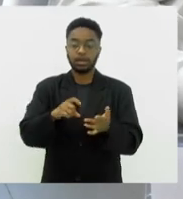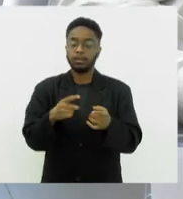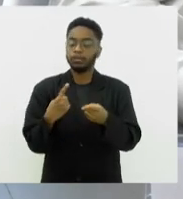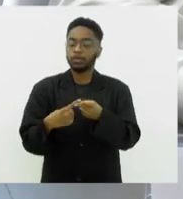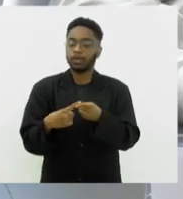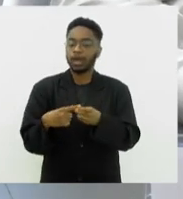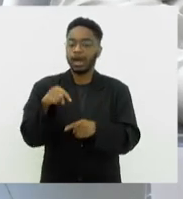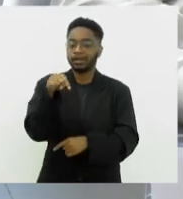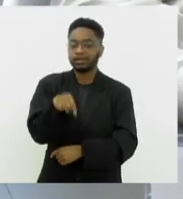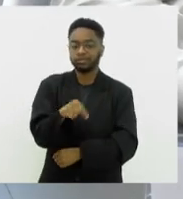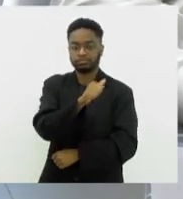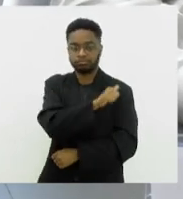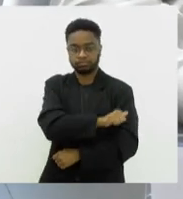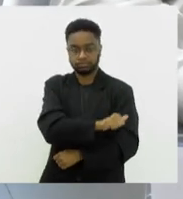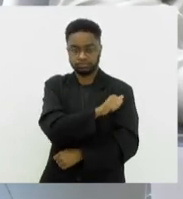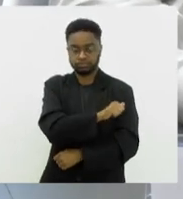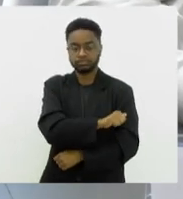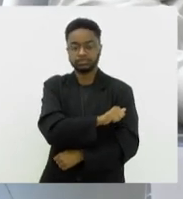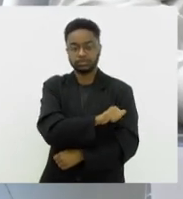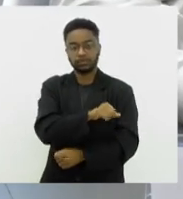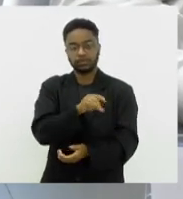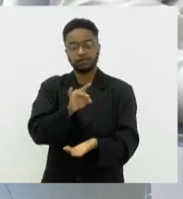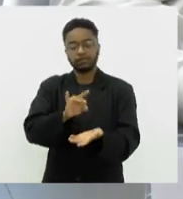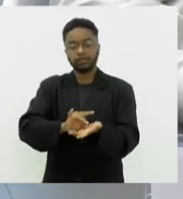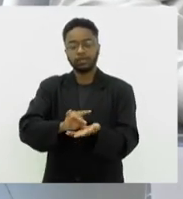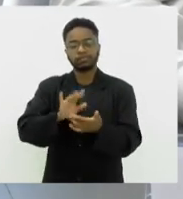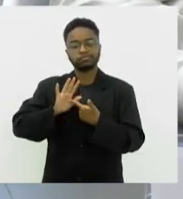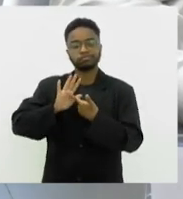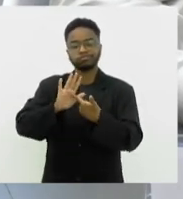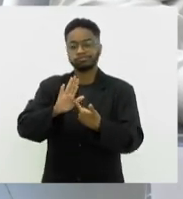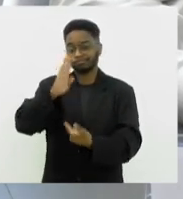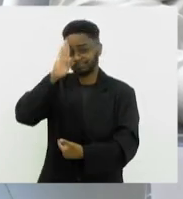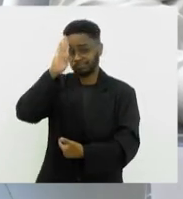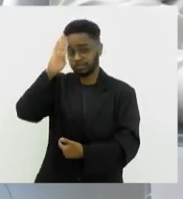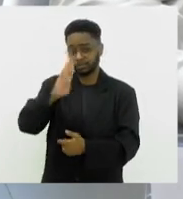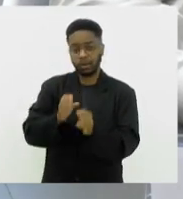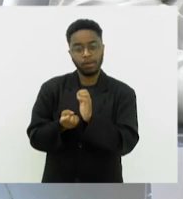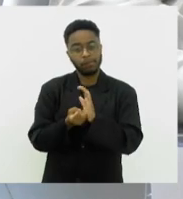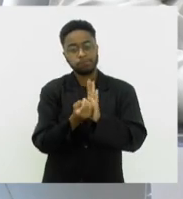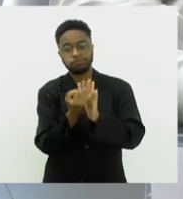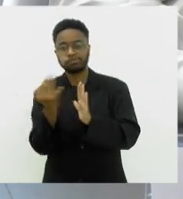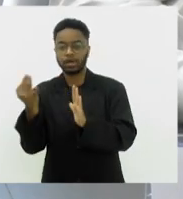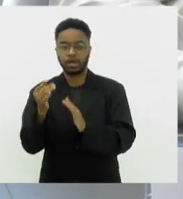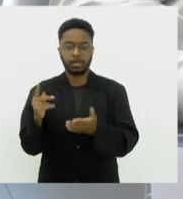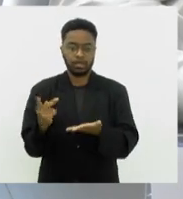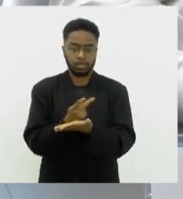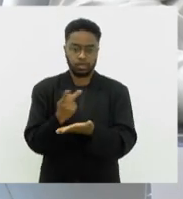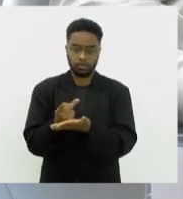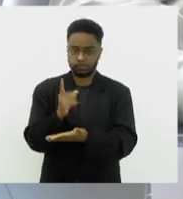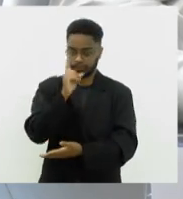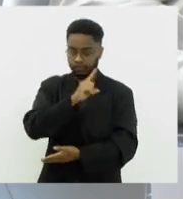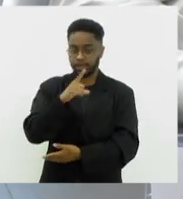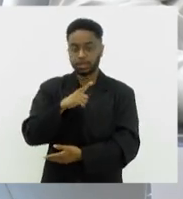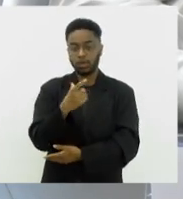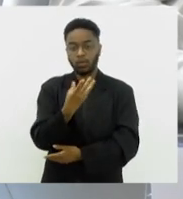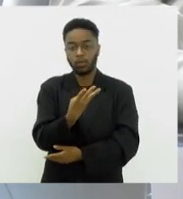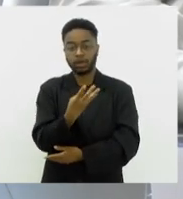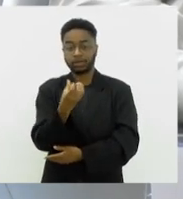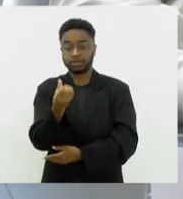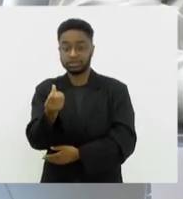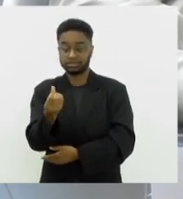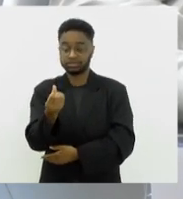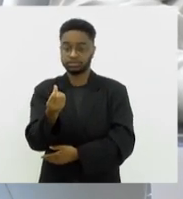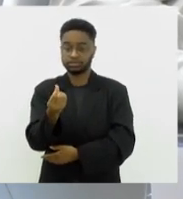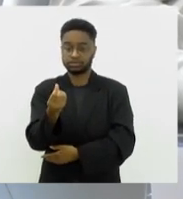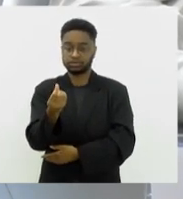estado do Rio de Janeiro aquele que apresentou o maior número de erros concentrando 46 estados